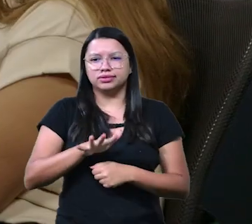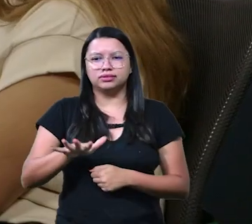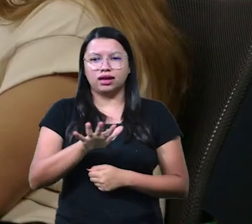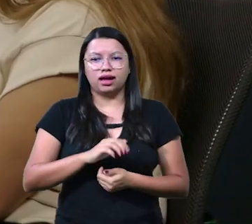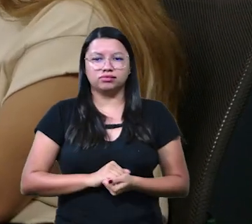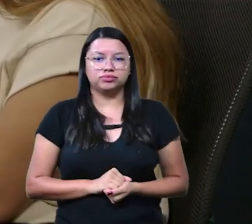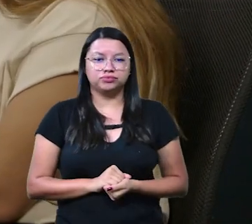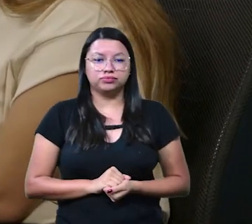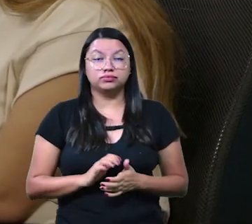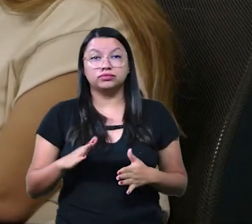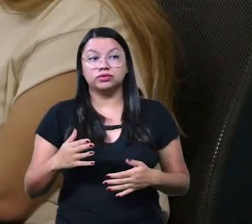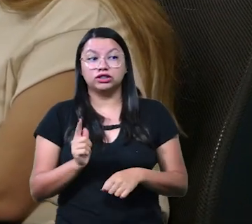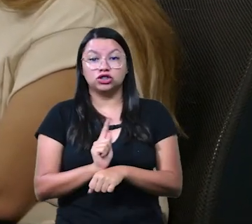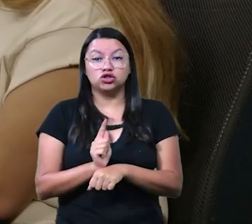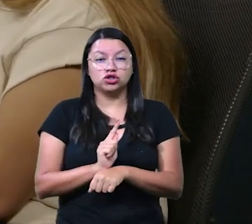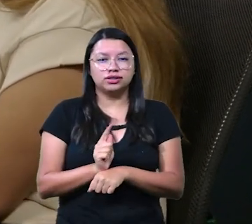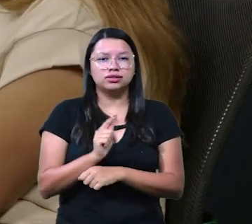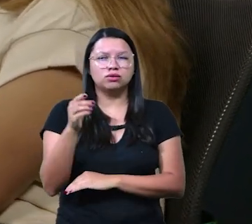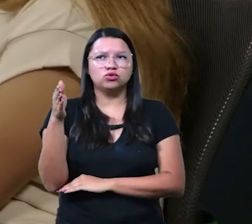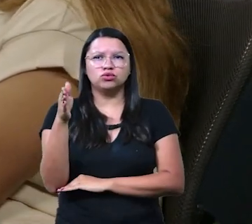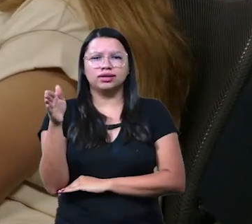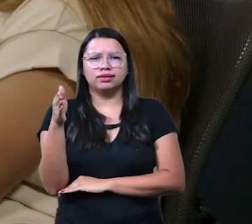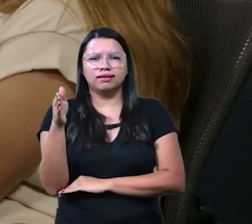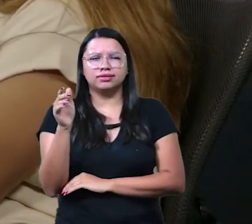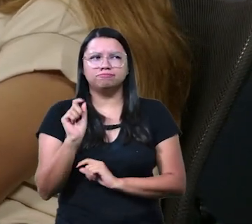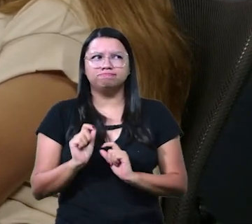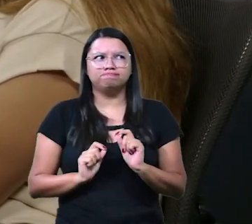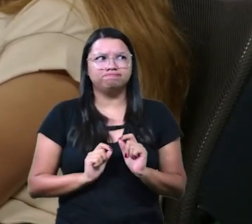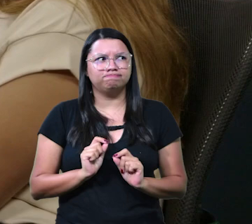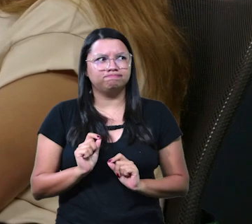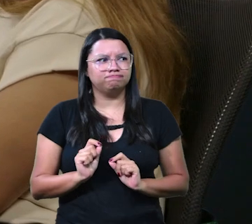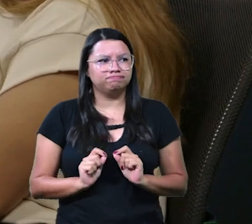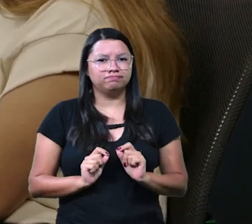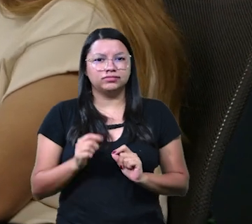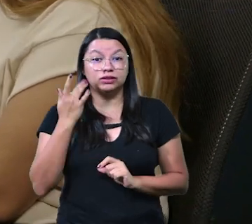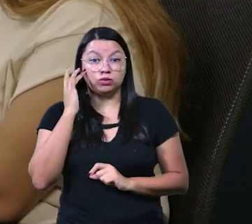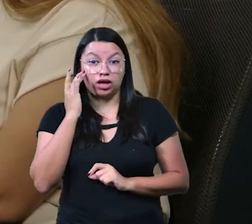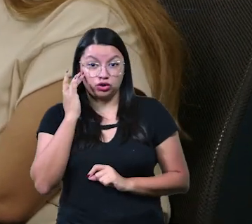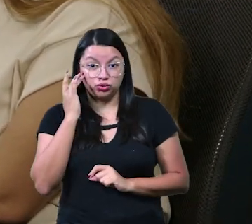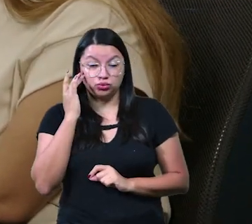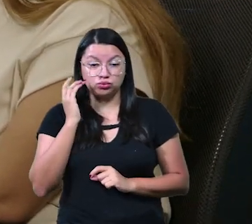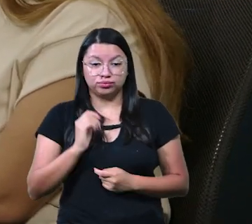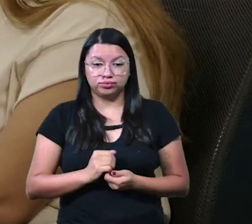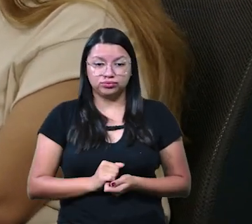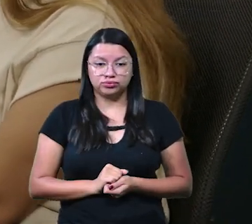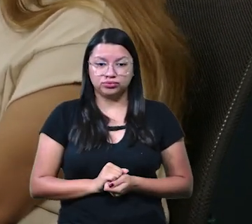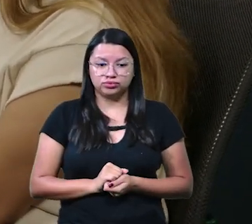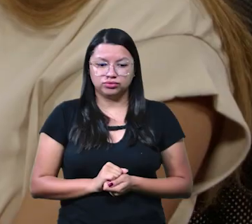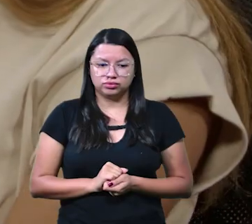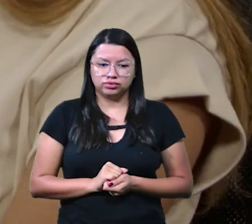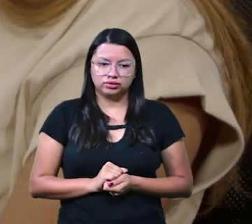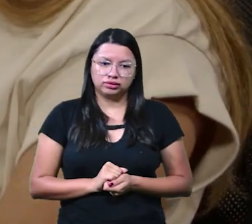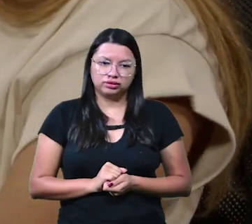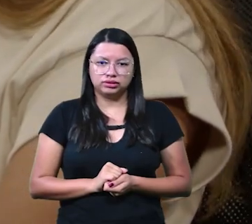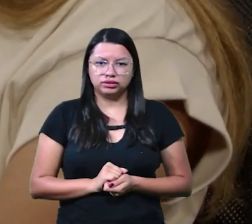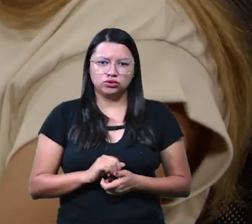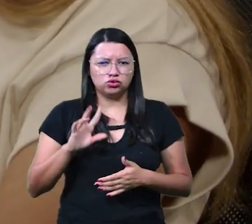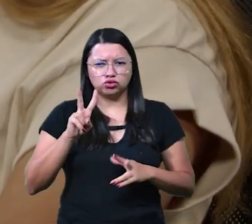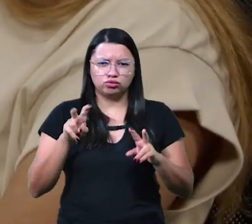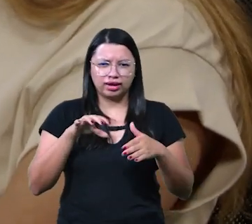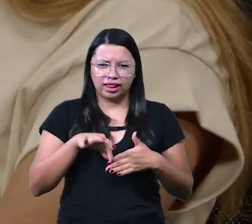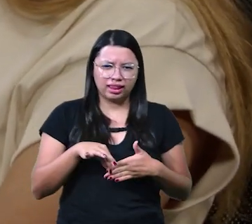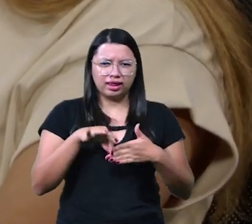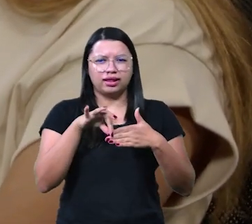Na gestão hoteleira, acho que chega a ser um pouco de liderança. A